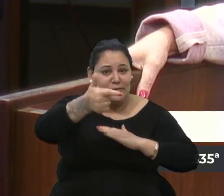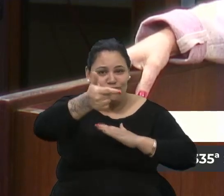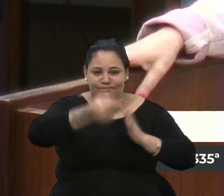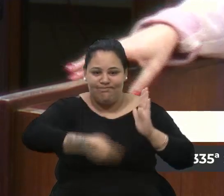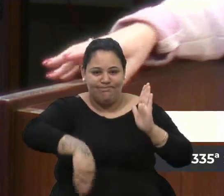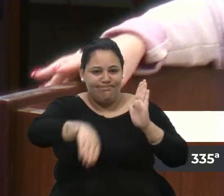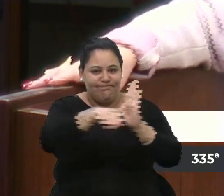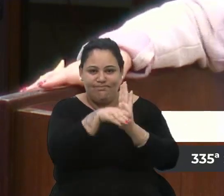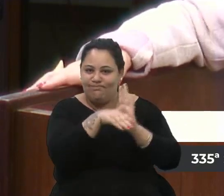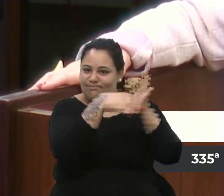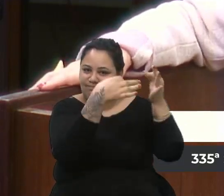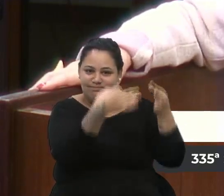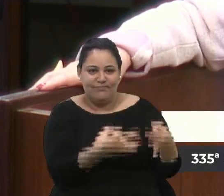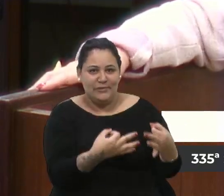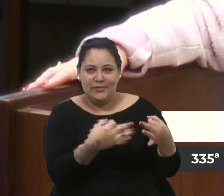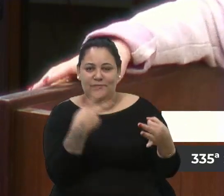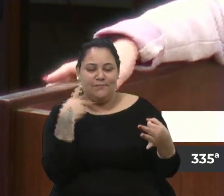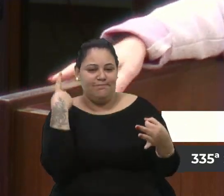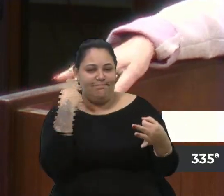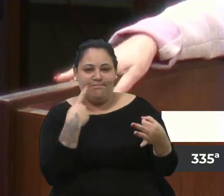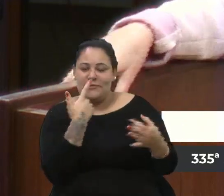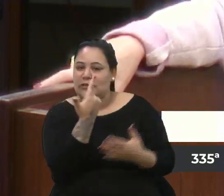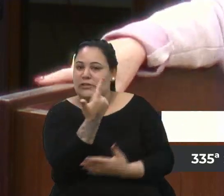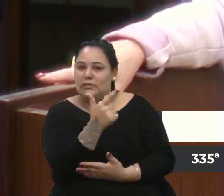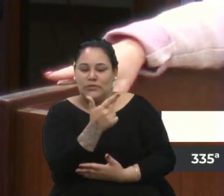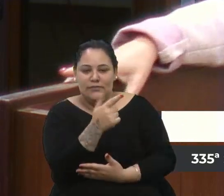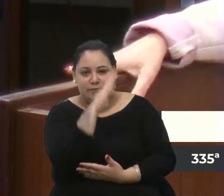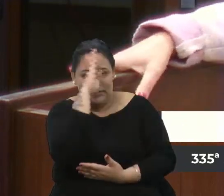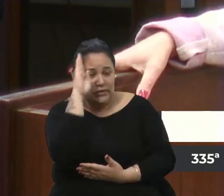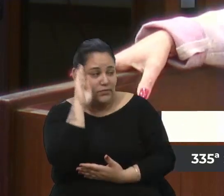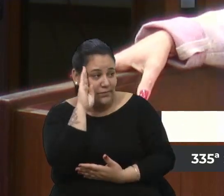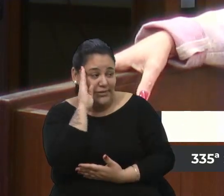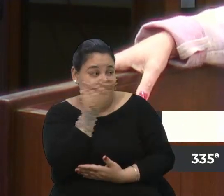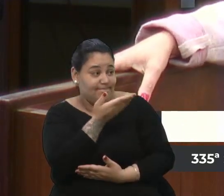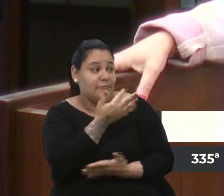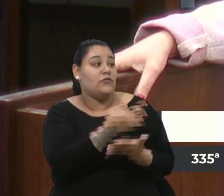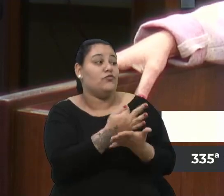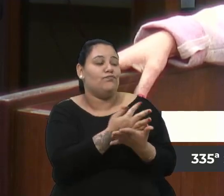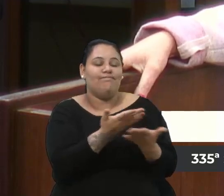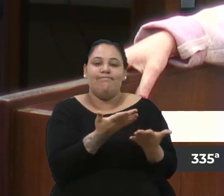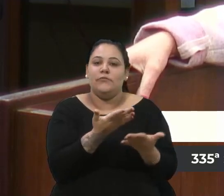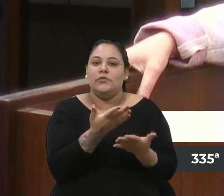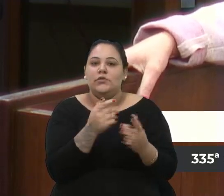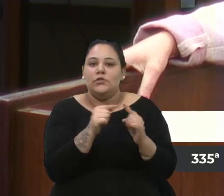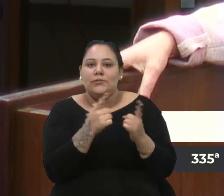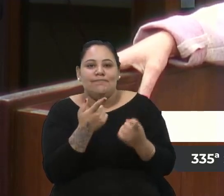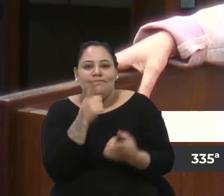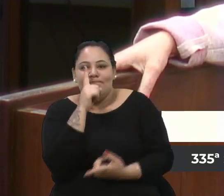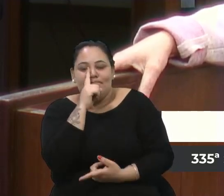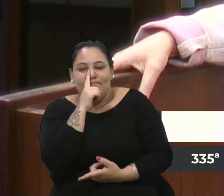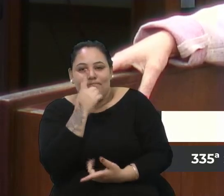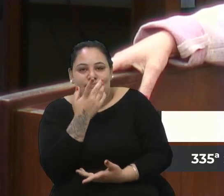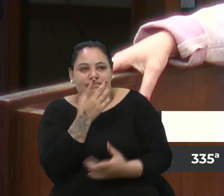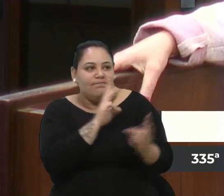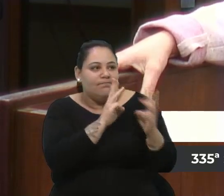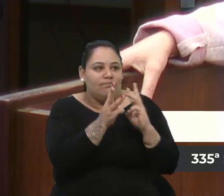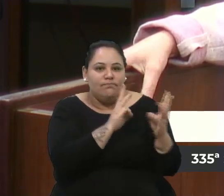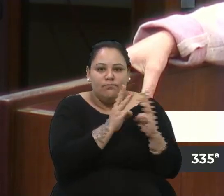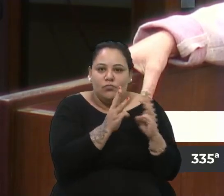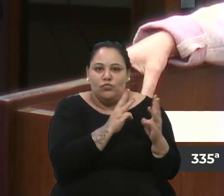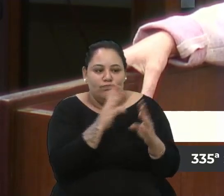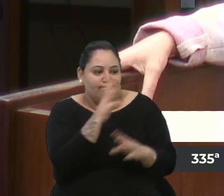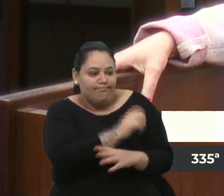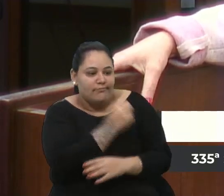estacionamento adequado, o vereador Bressan não está aqui, nem para as vans e para o ônibus das escolas. Então, é